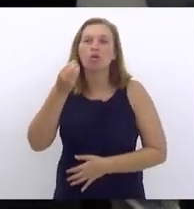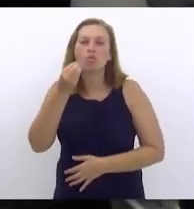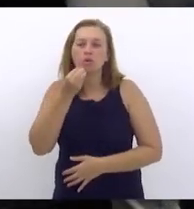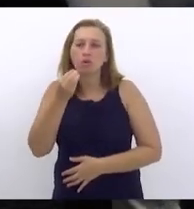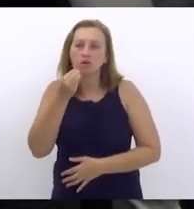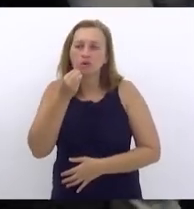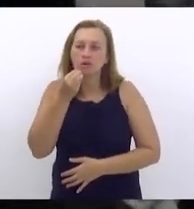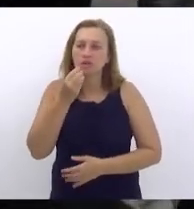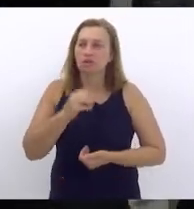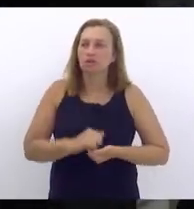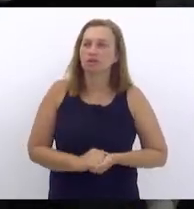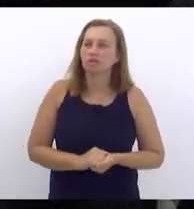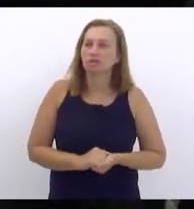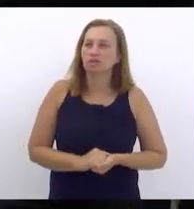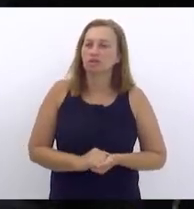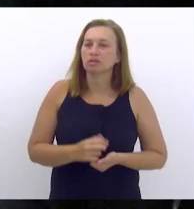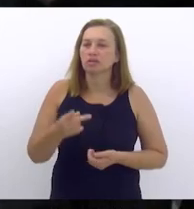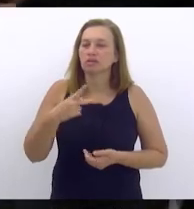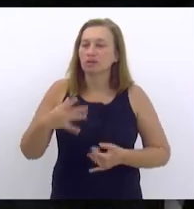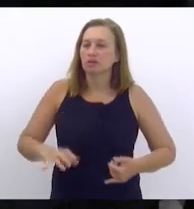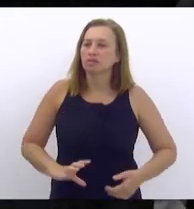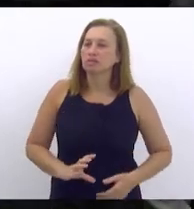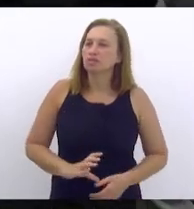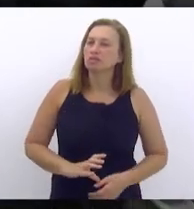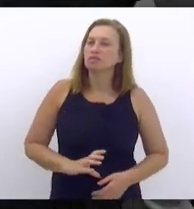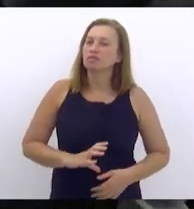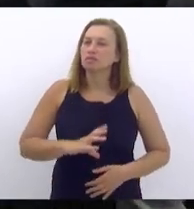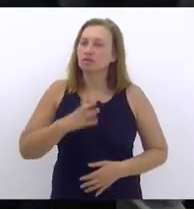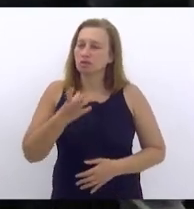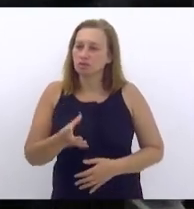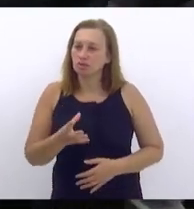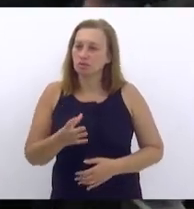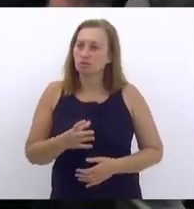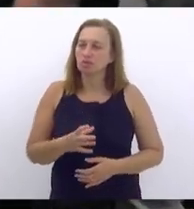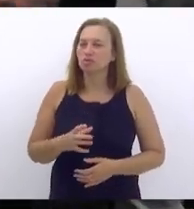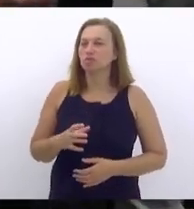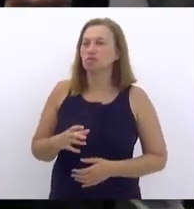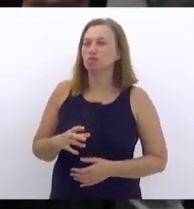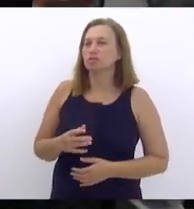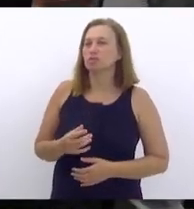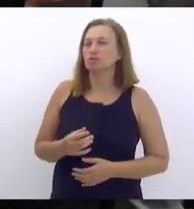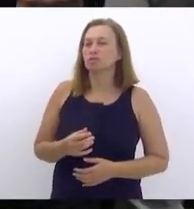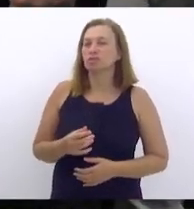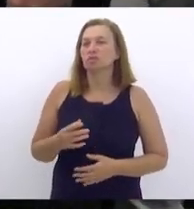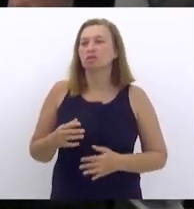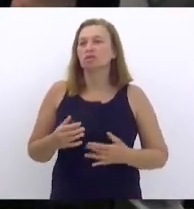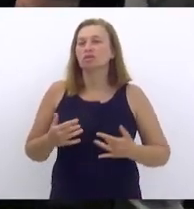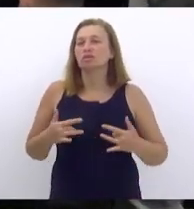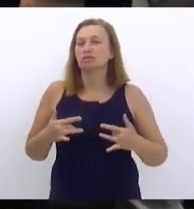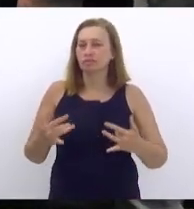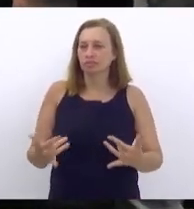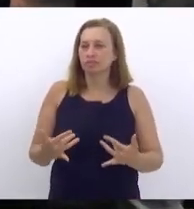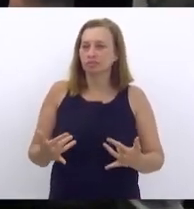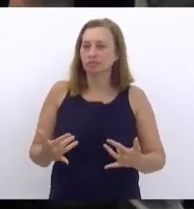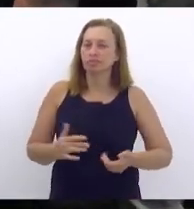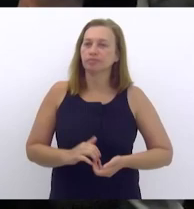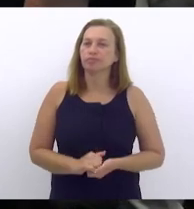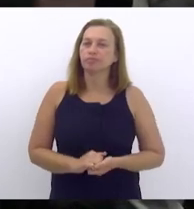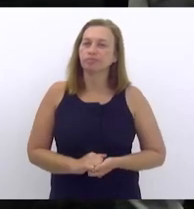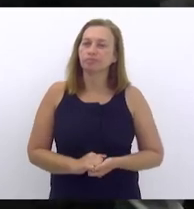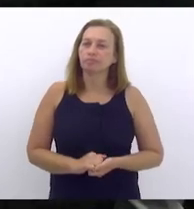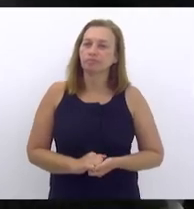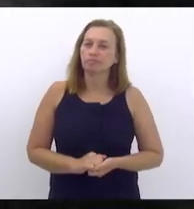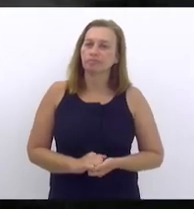para destacar alguns heróis anônimos que personificaram o espírito dessa campanha, como a